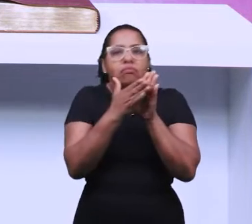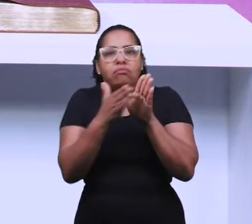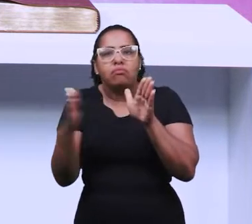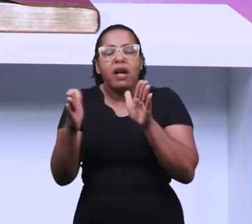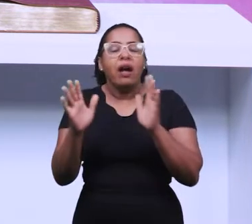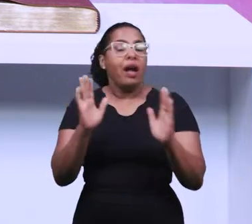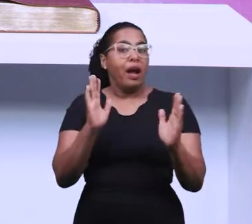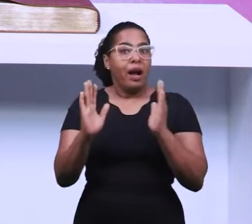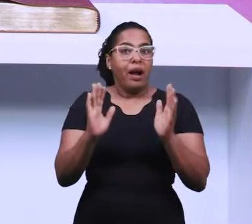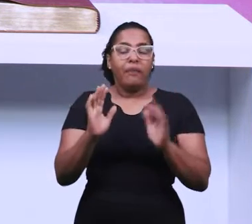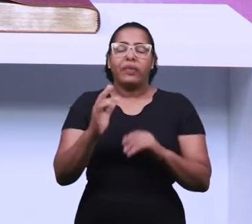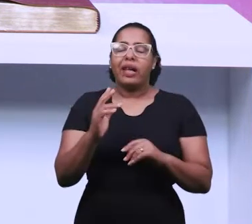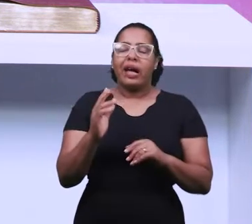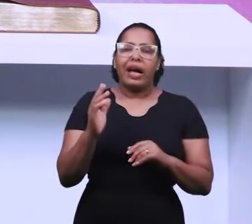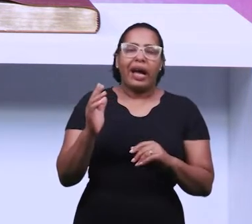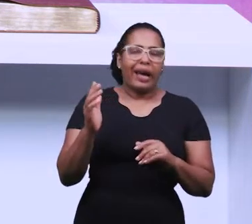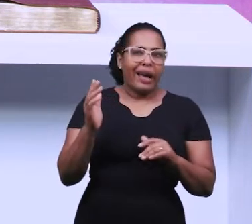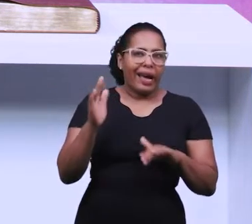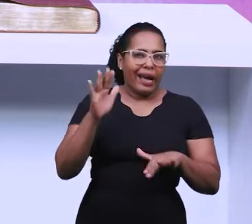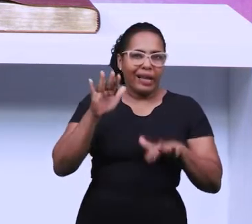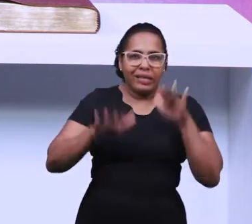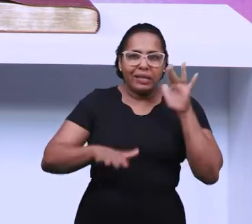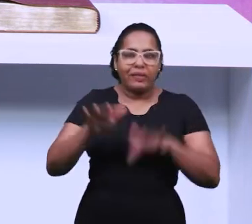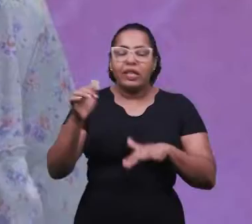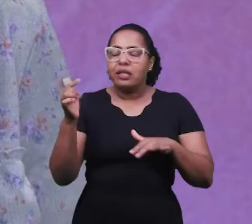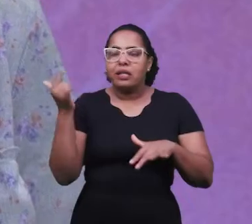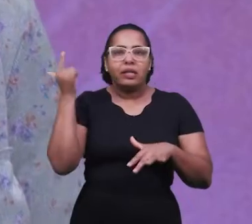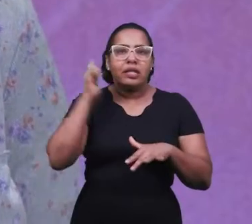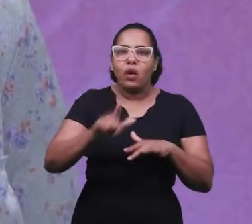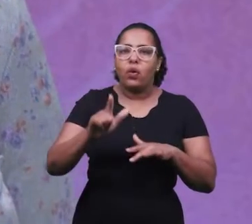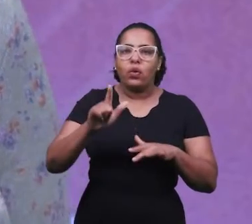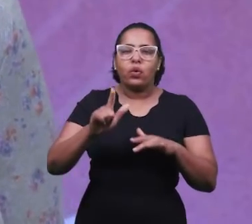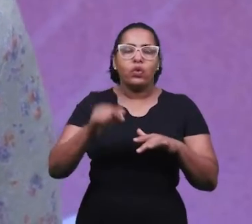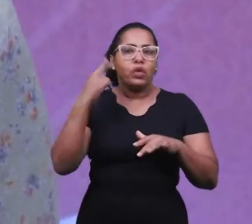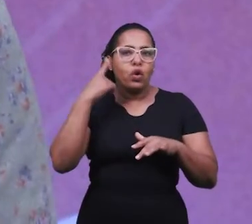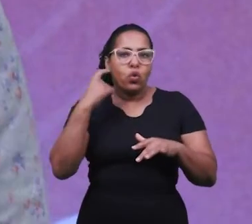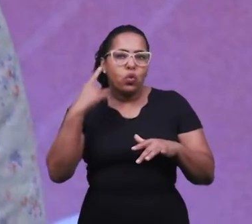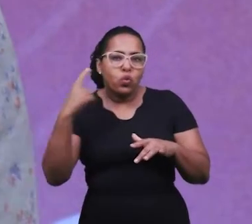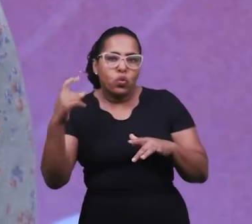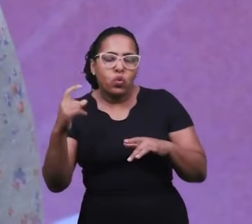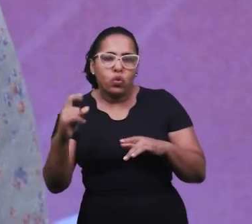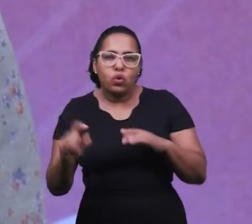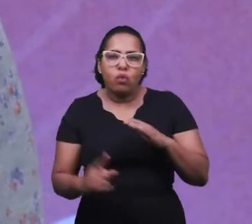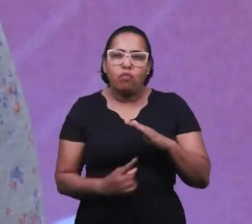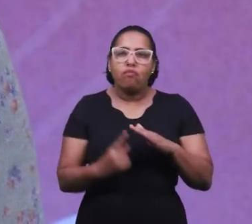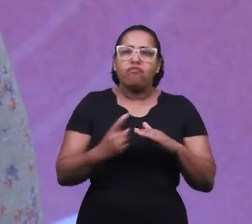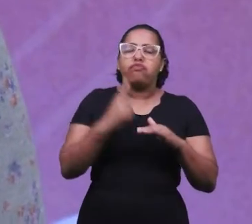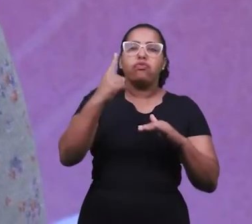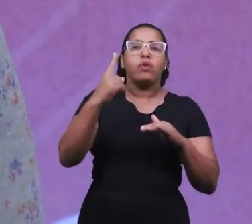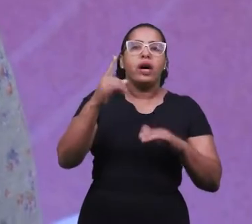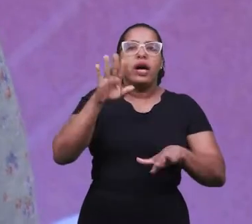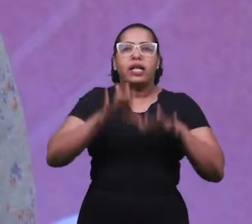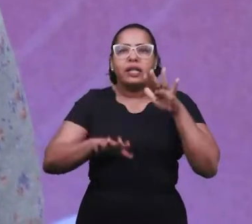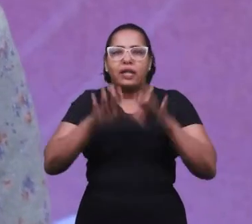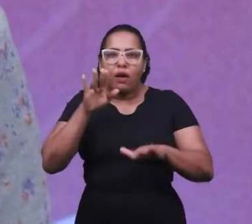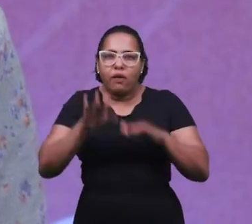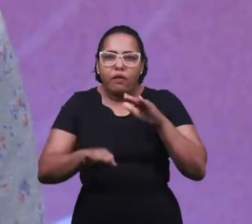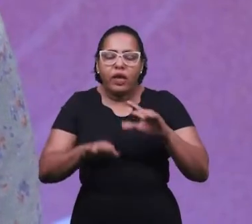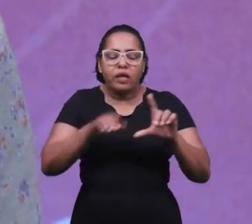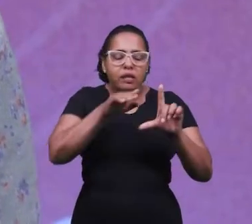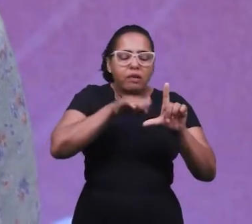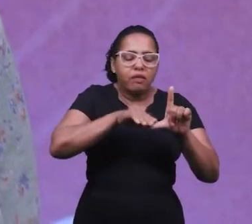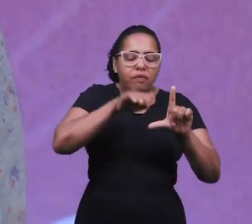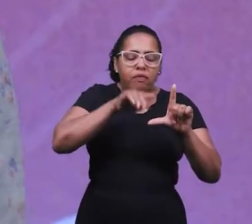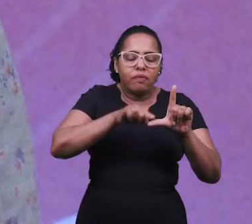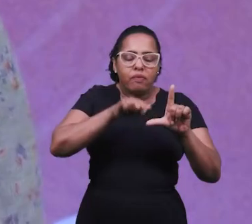Muitas vezes ele não consegue cantar sons mais agudos, ou também muitas vezes a afinação para